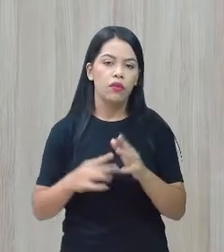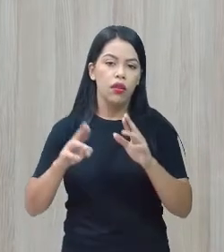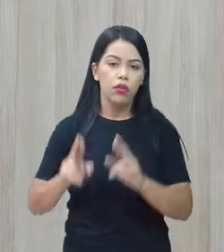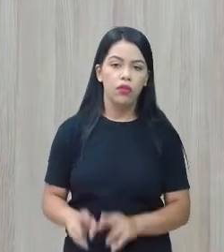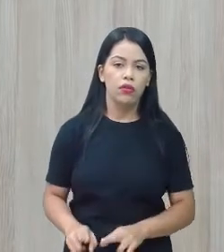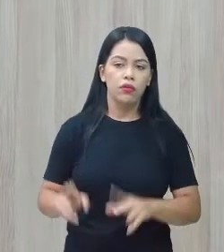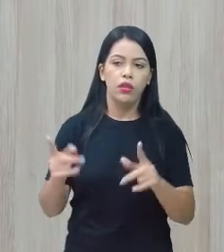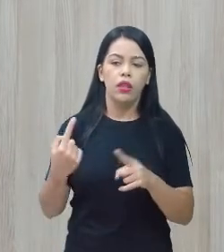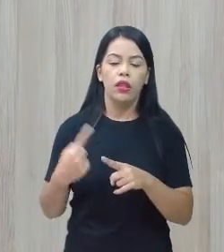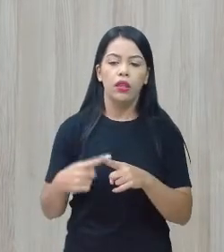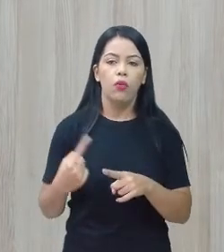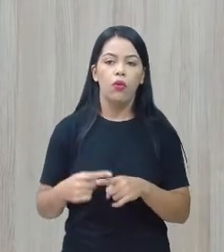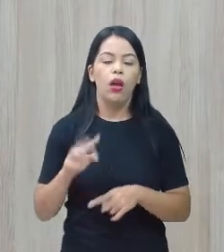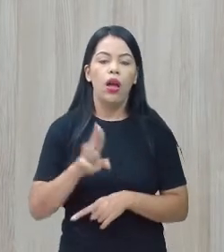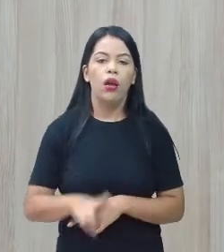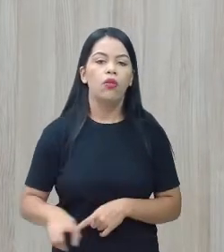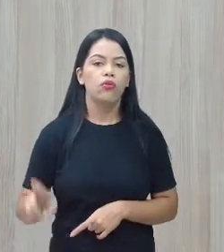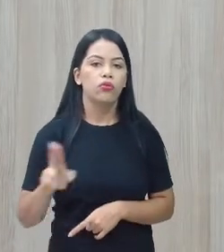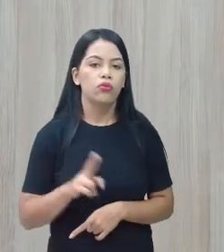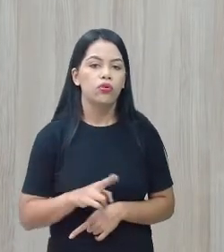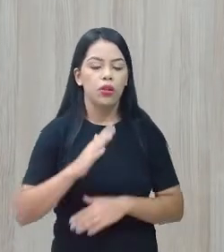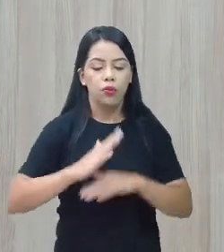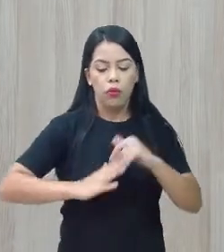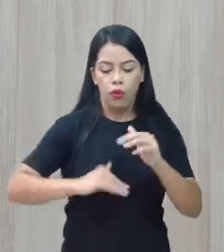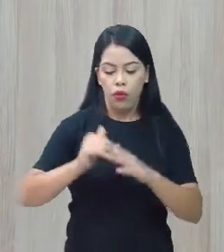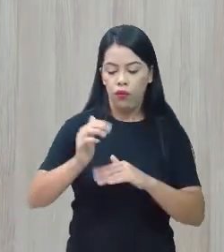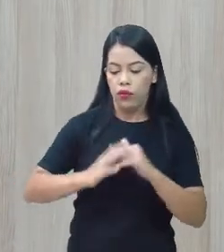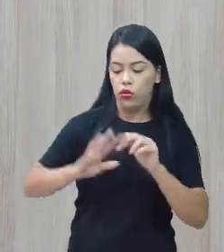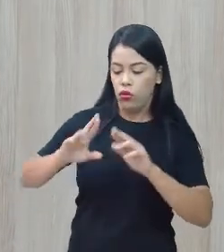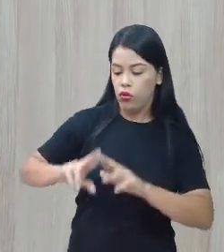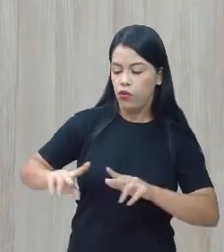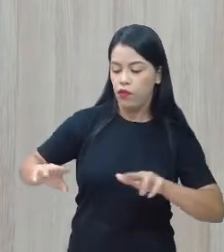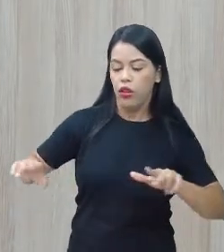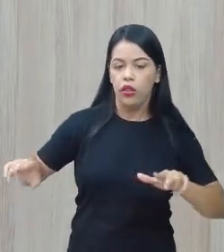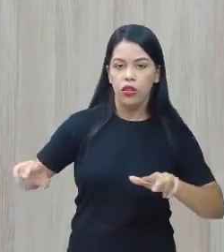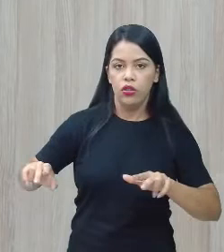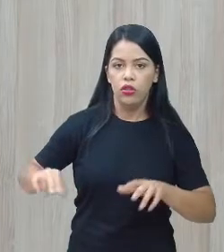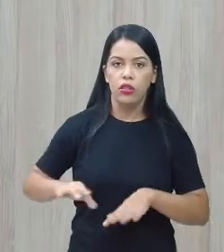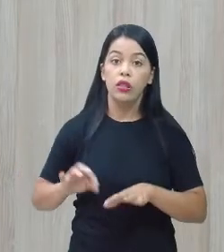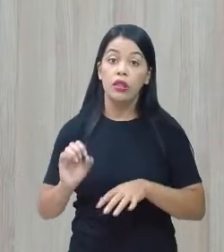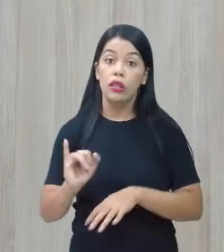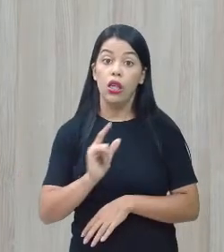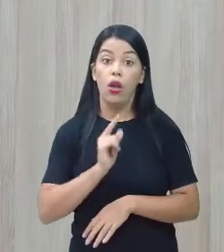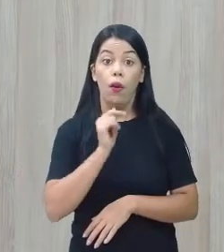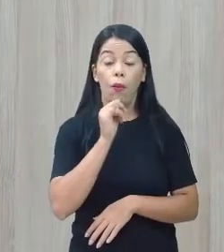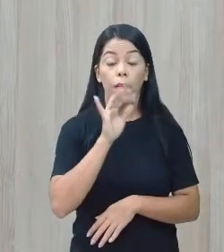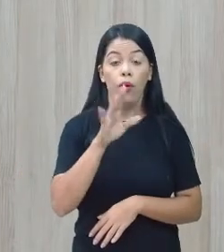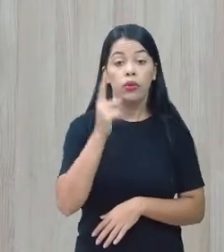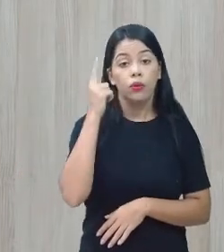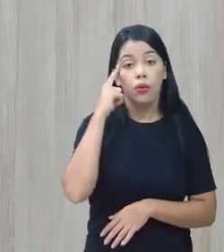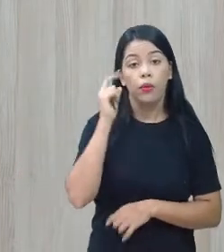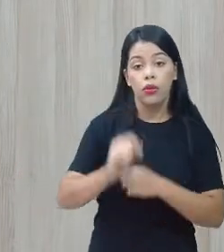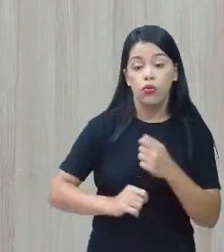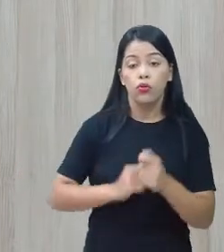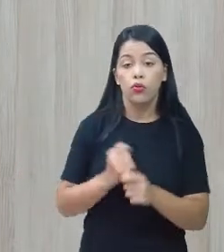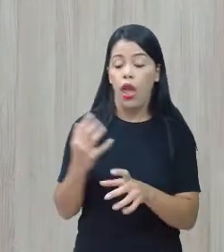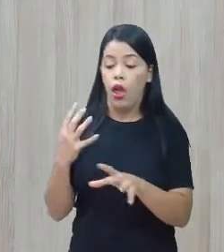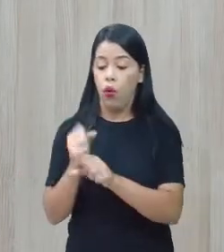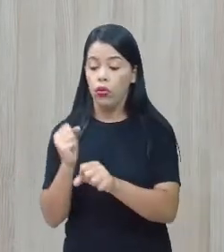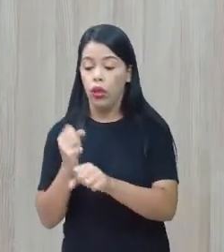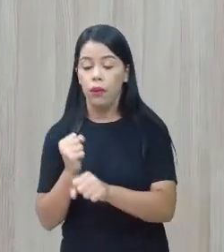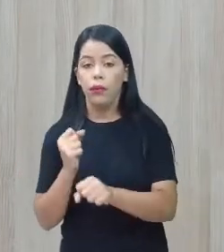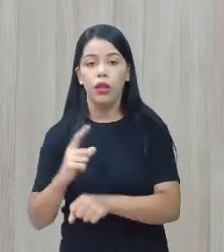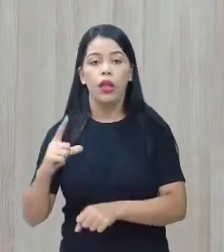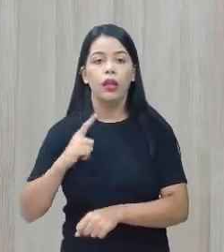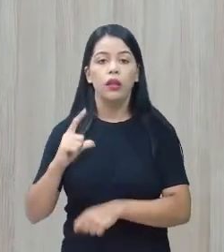diferentes, porque são usadas por profissões distintas. Então, se eu penso na contabilidade, ativo, passivo,